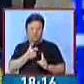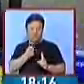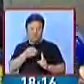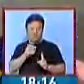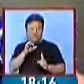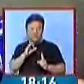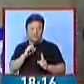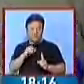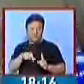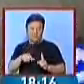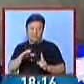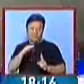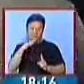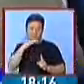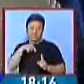é verdade?